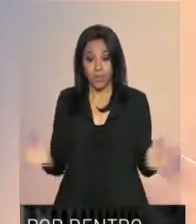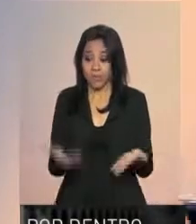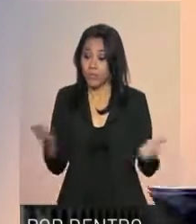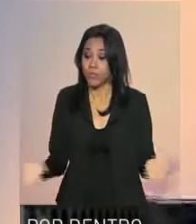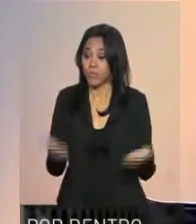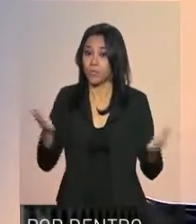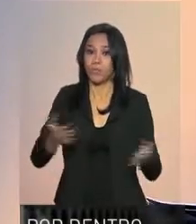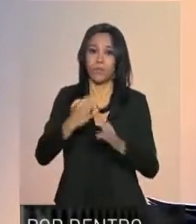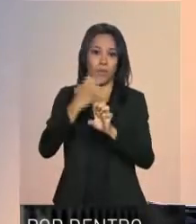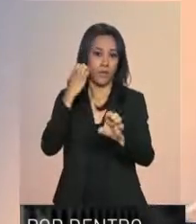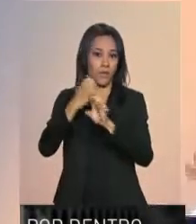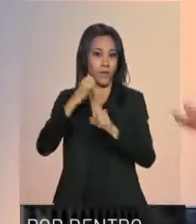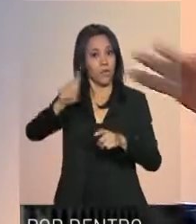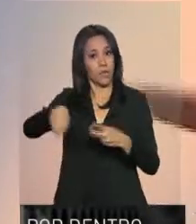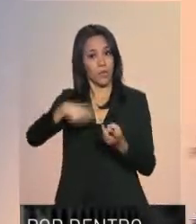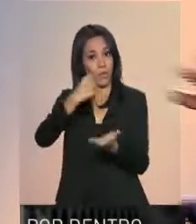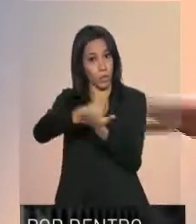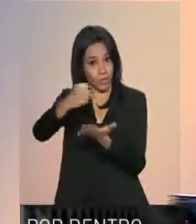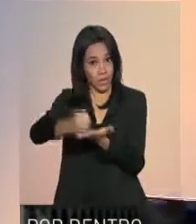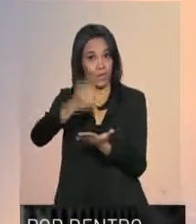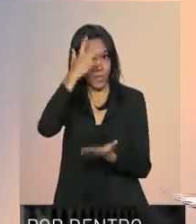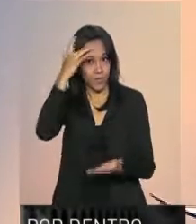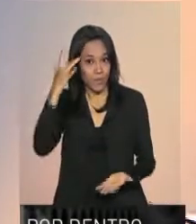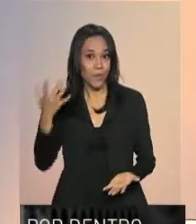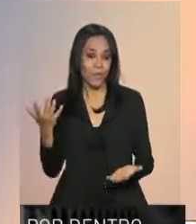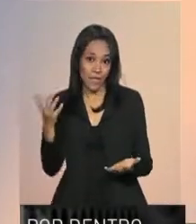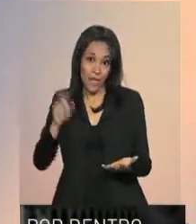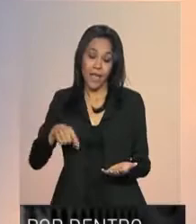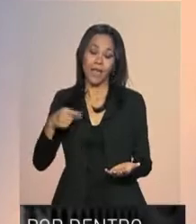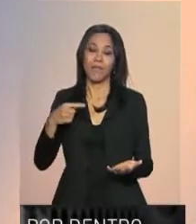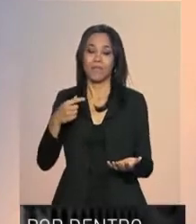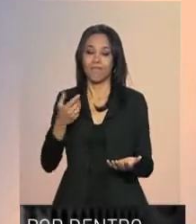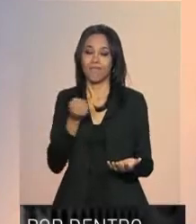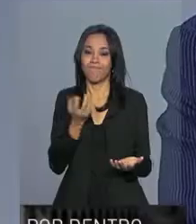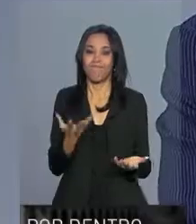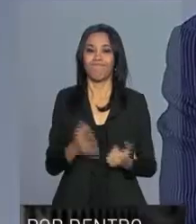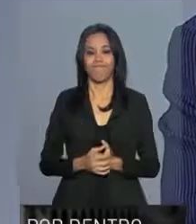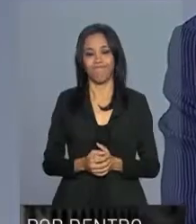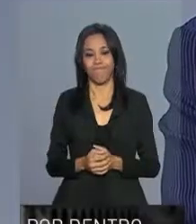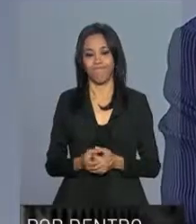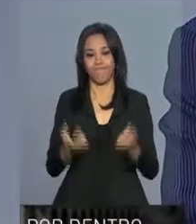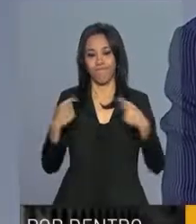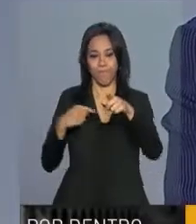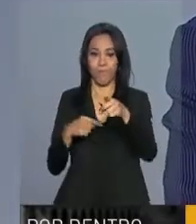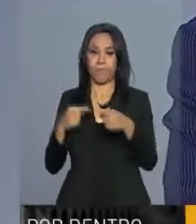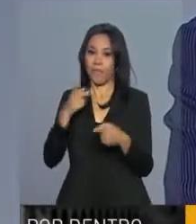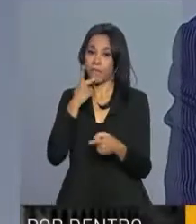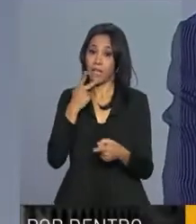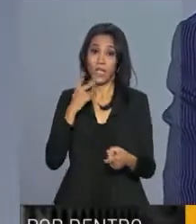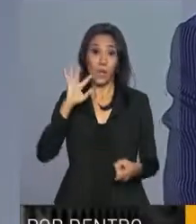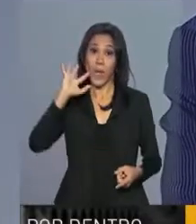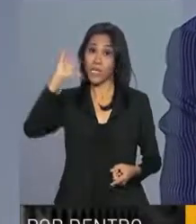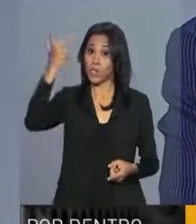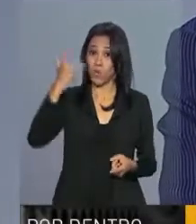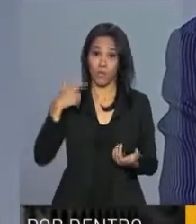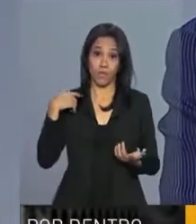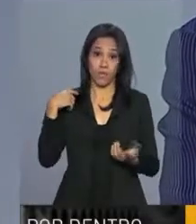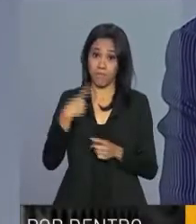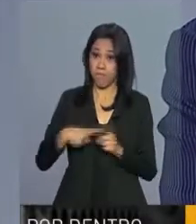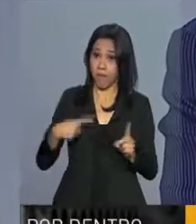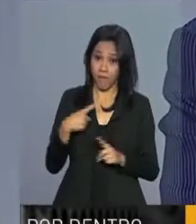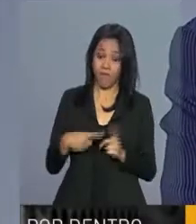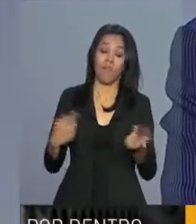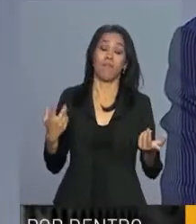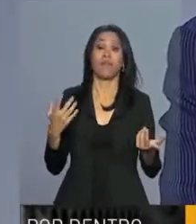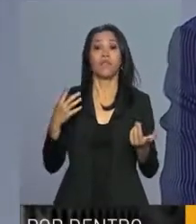contrata pessoas né é assim por onde o programa passa na ministra olha ele eu creio que não resolve parte que você imaginar que